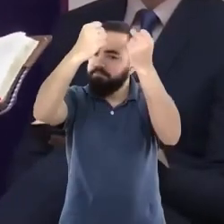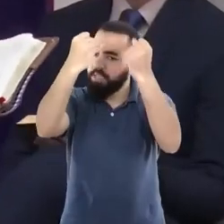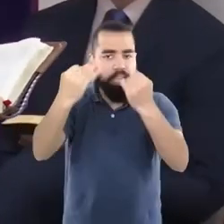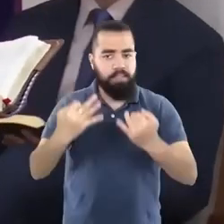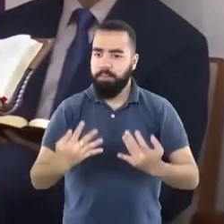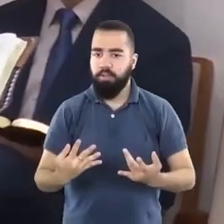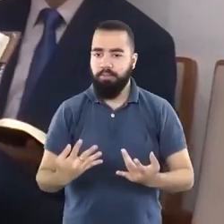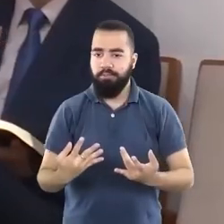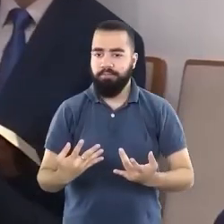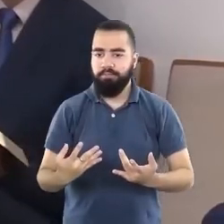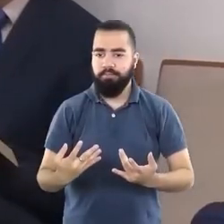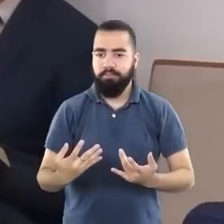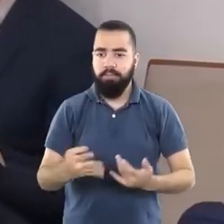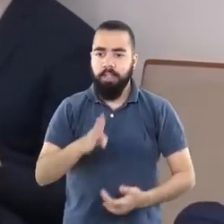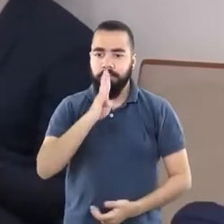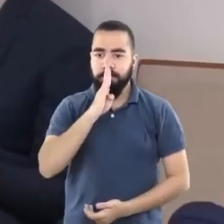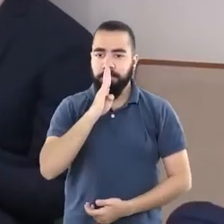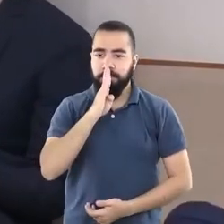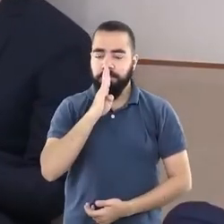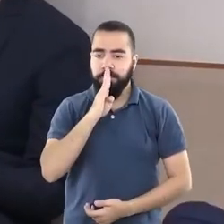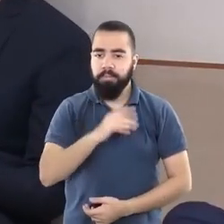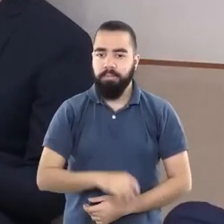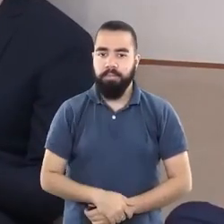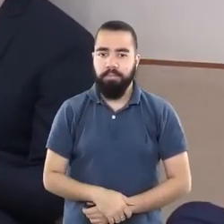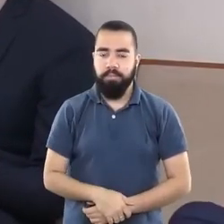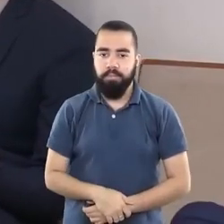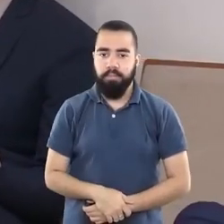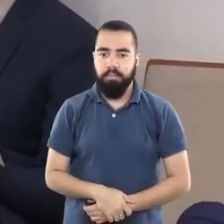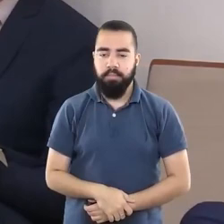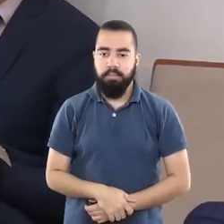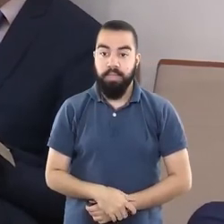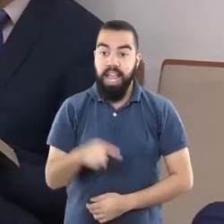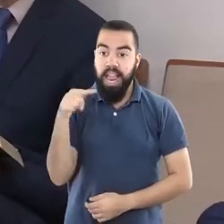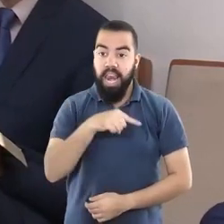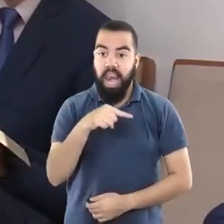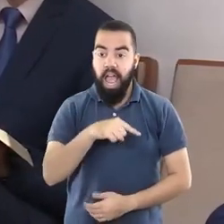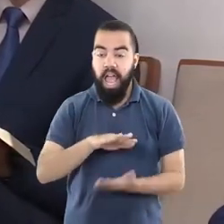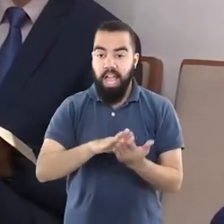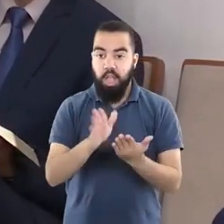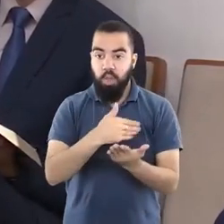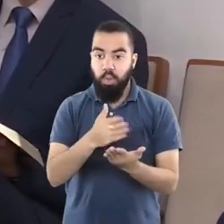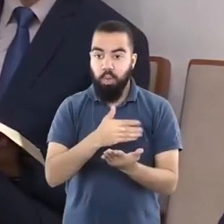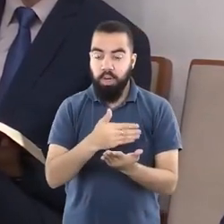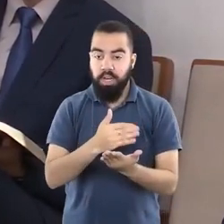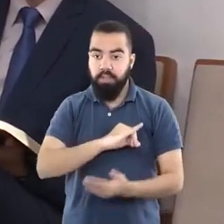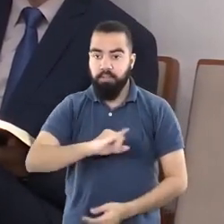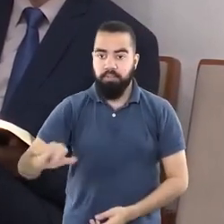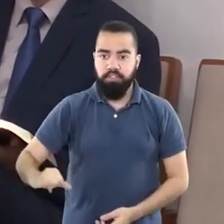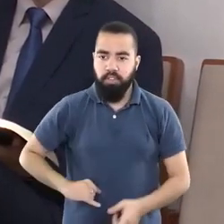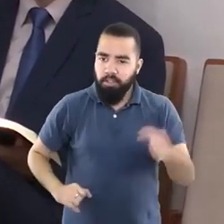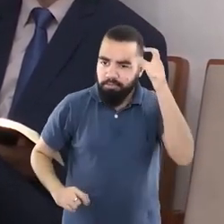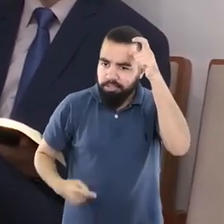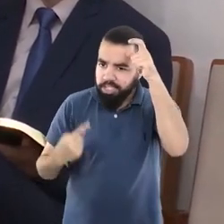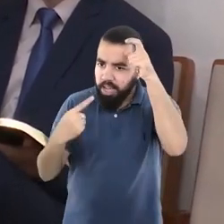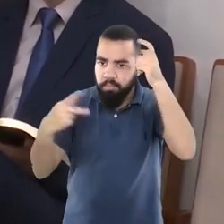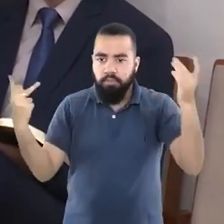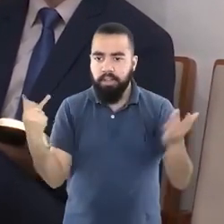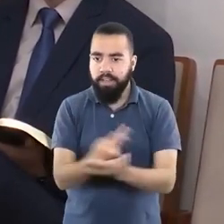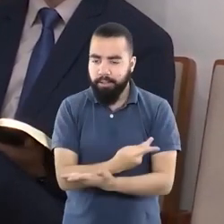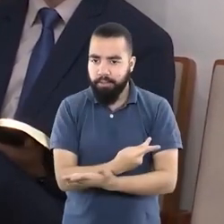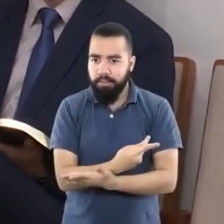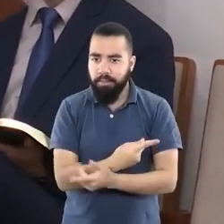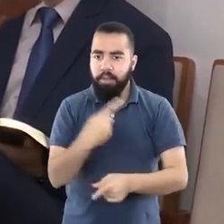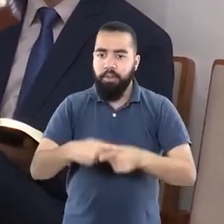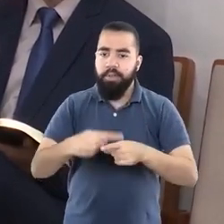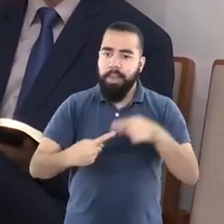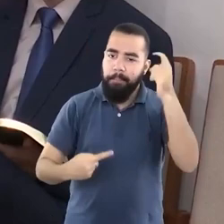sofreu. Todos os personagens da história do livro de Jó, na saga de Jó, estão equivocados. O diabo está errado, porque pensou